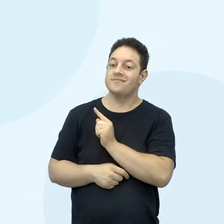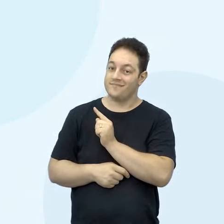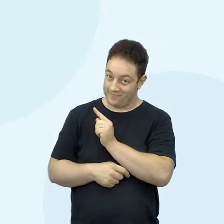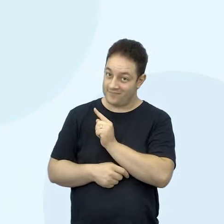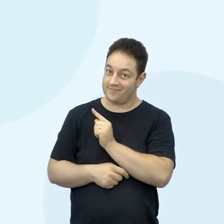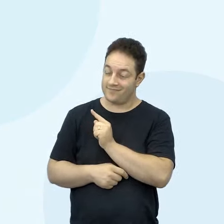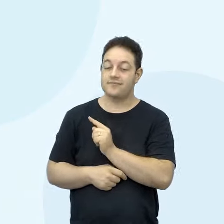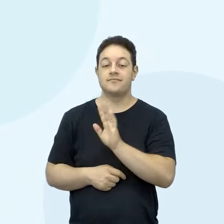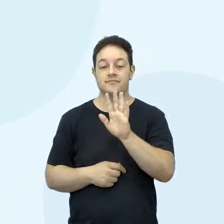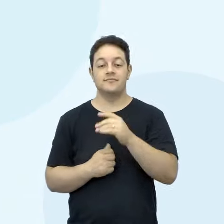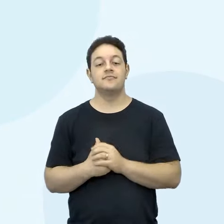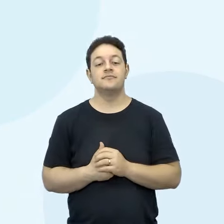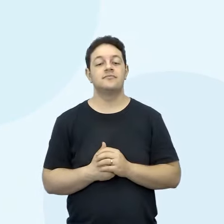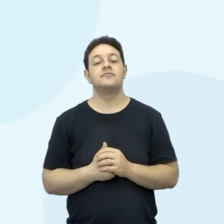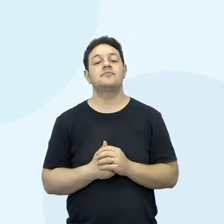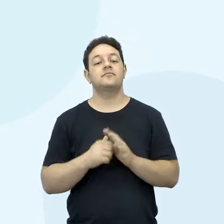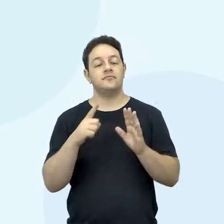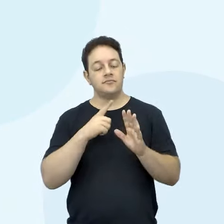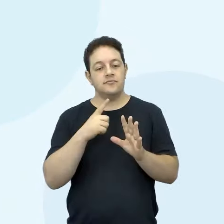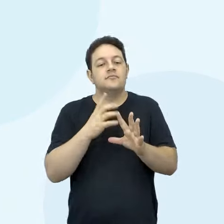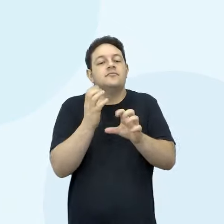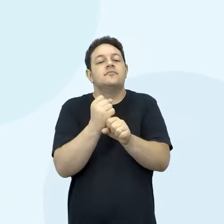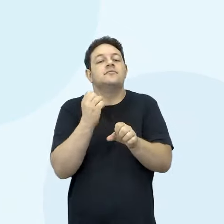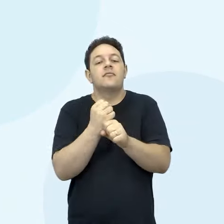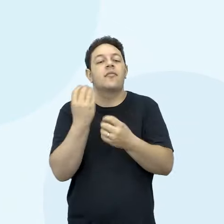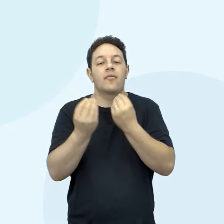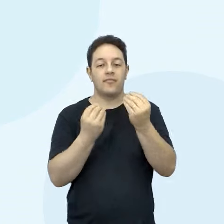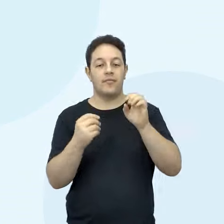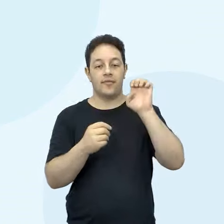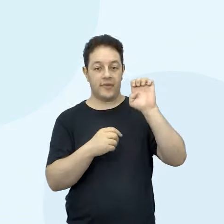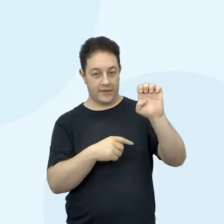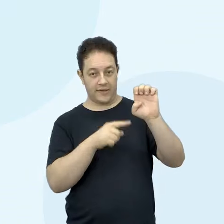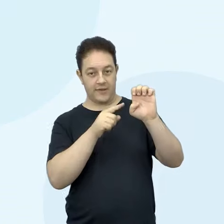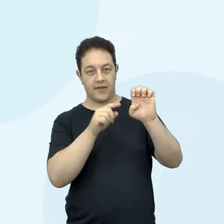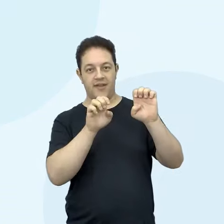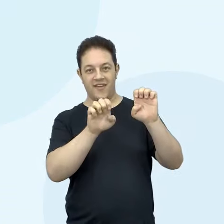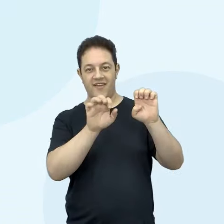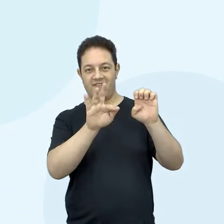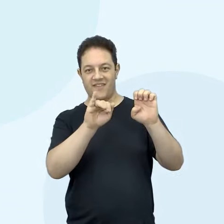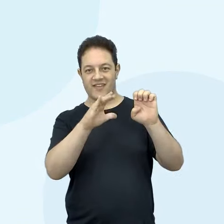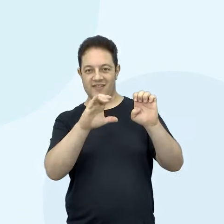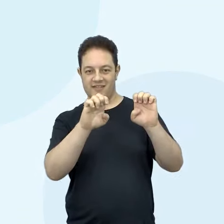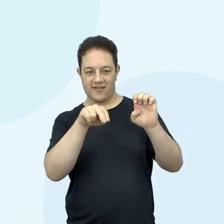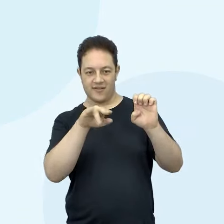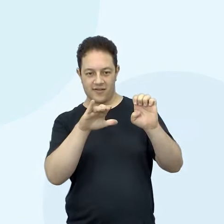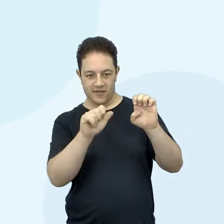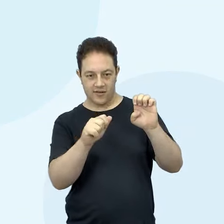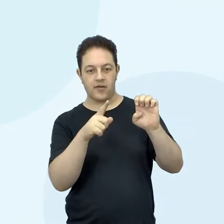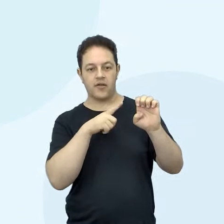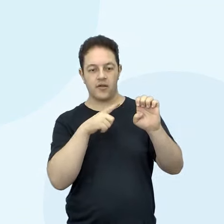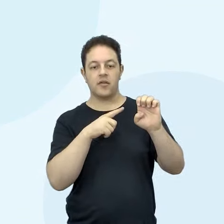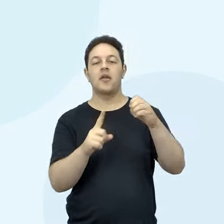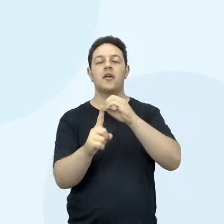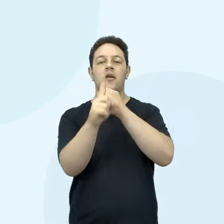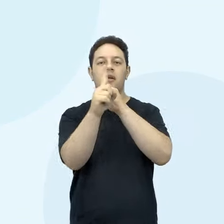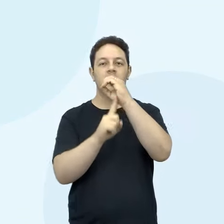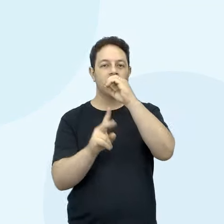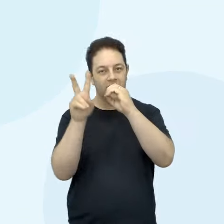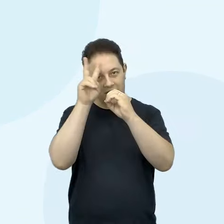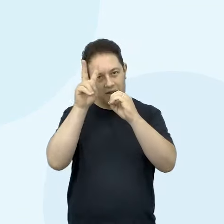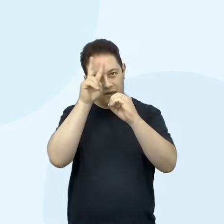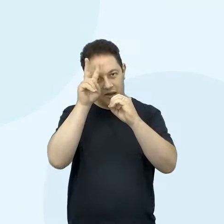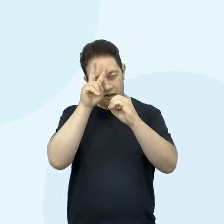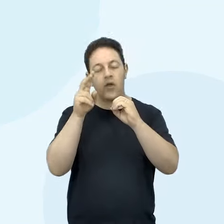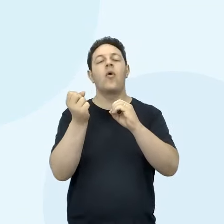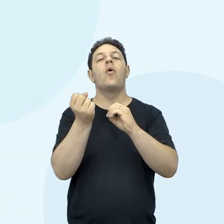E aí a gente tem como cálculo da eficiência o fluxo de luminosidade, lá a luminosidade que foi